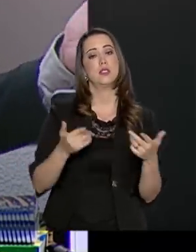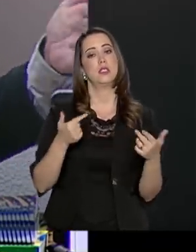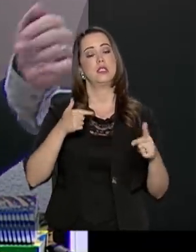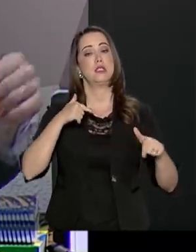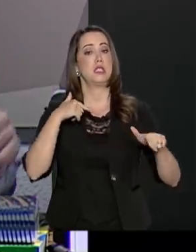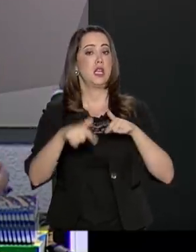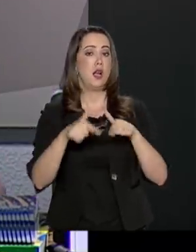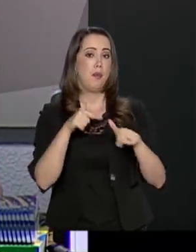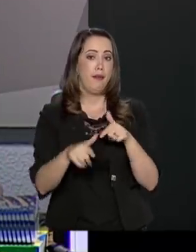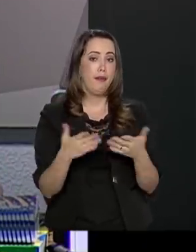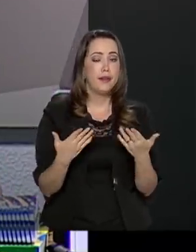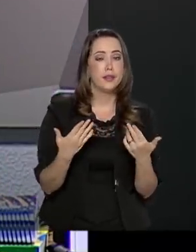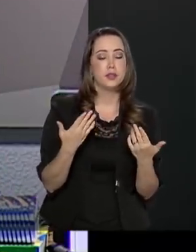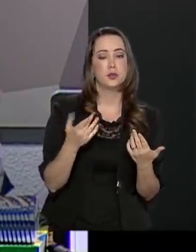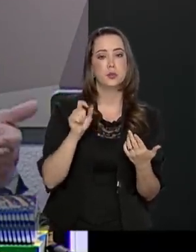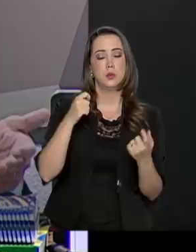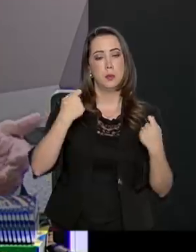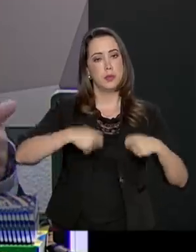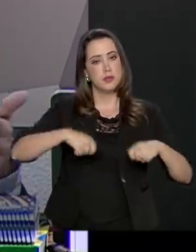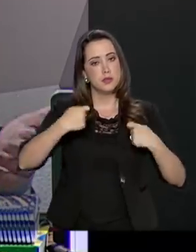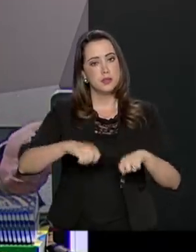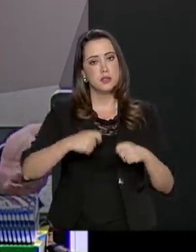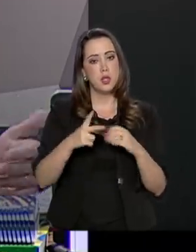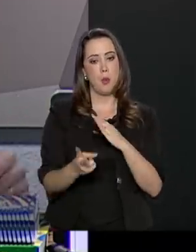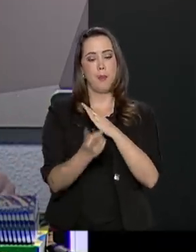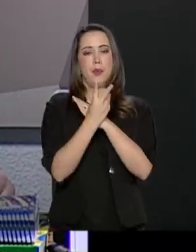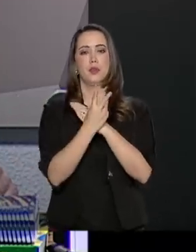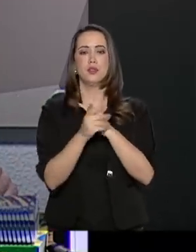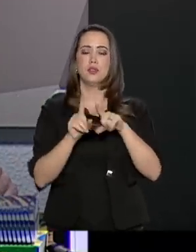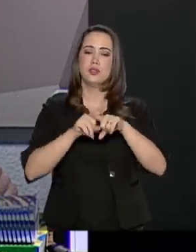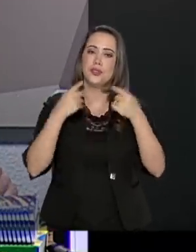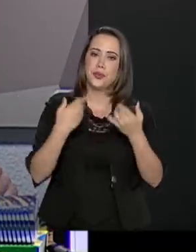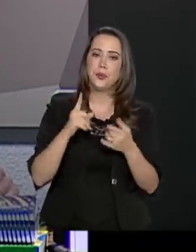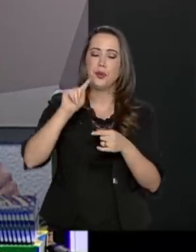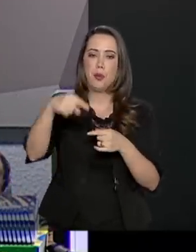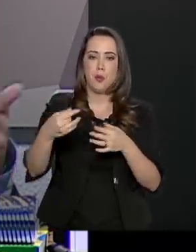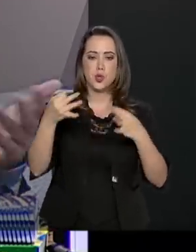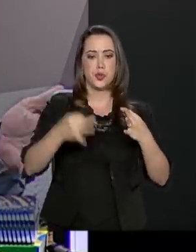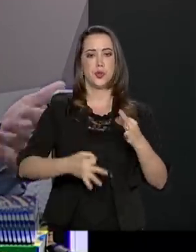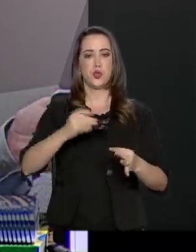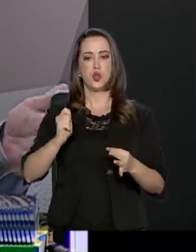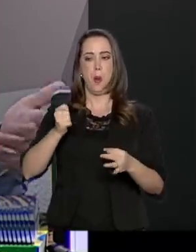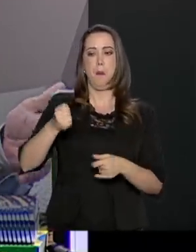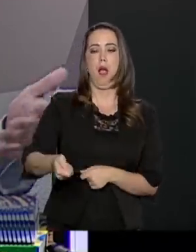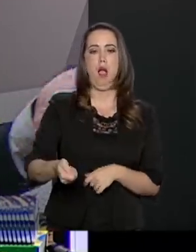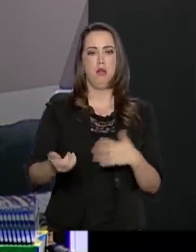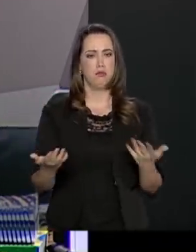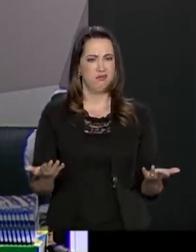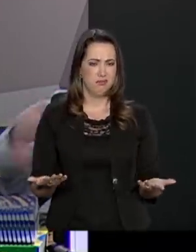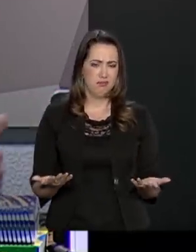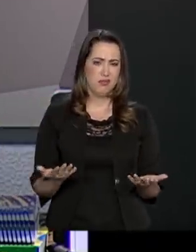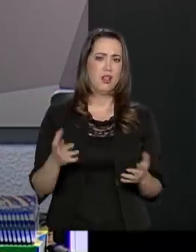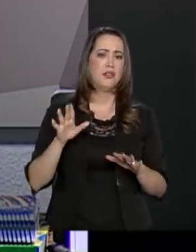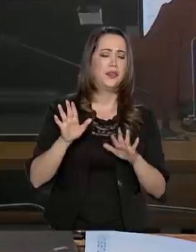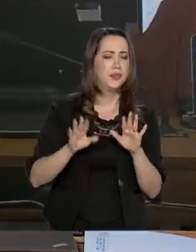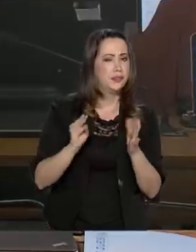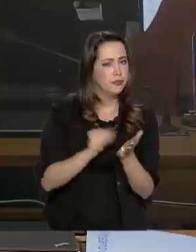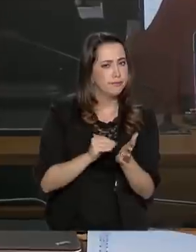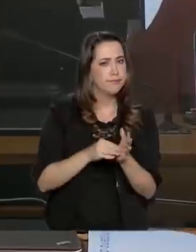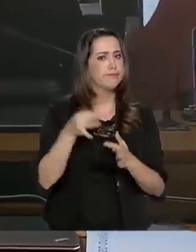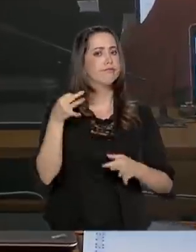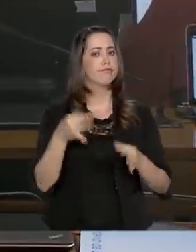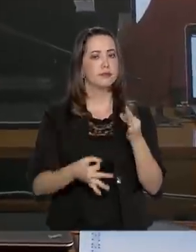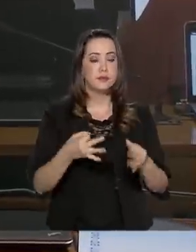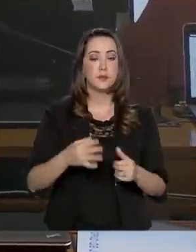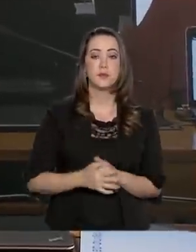em circunstâncias dessa espécie, venham a ser processadas de uma maneira assim não tão justa. O